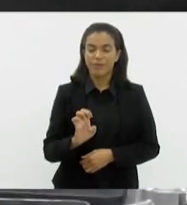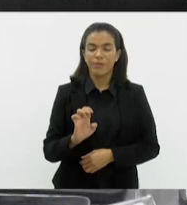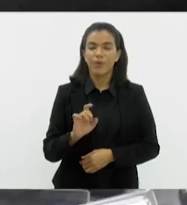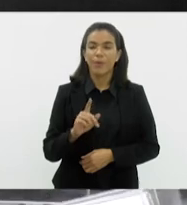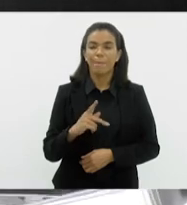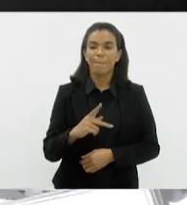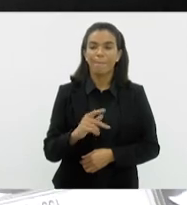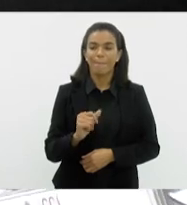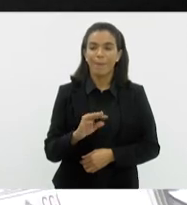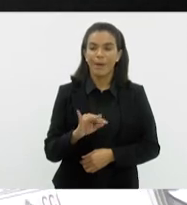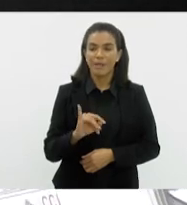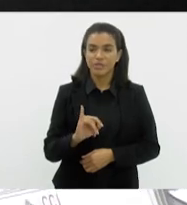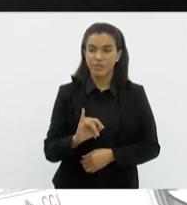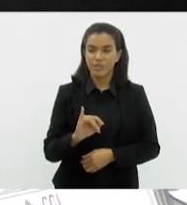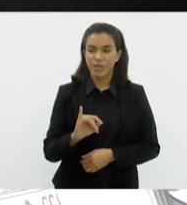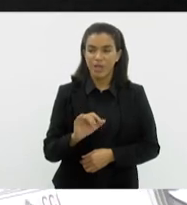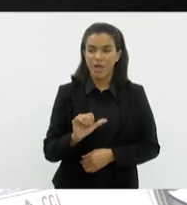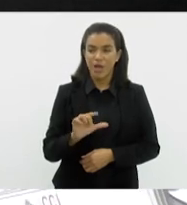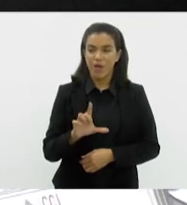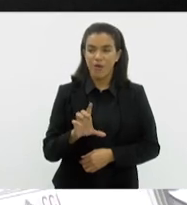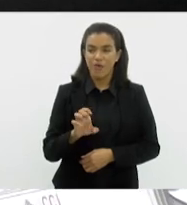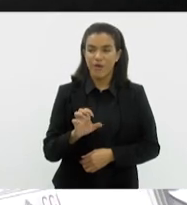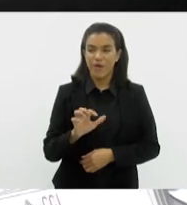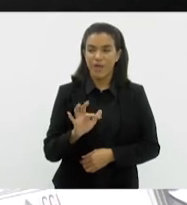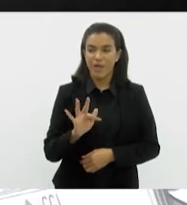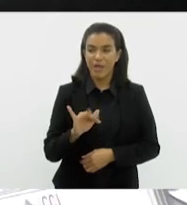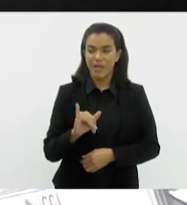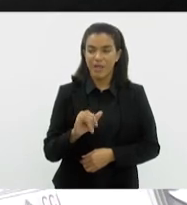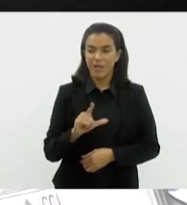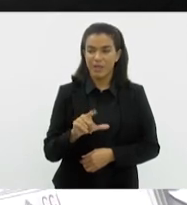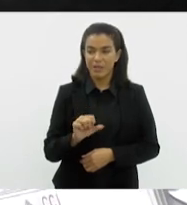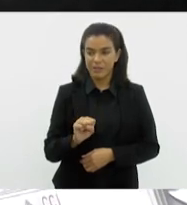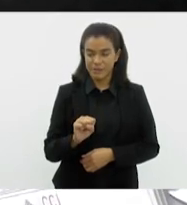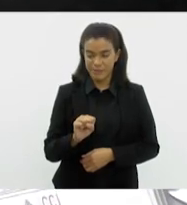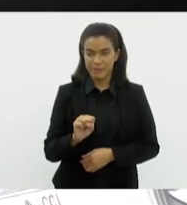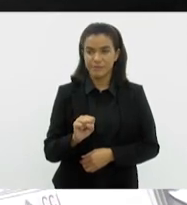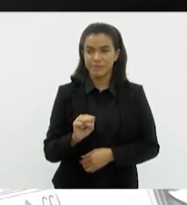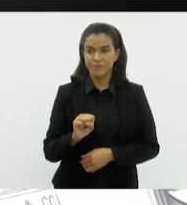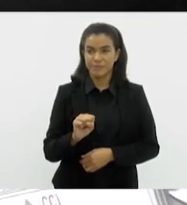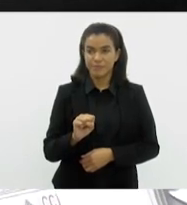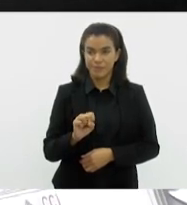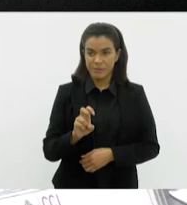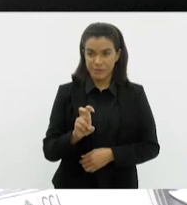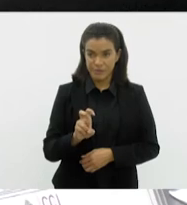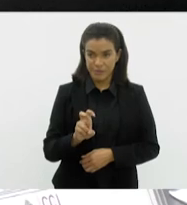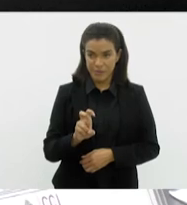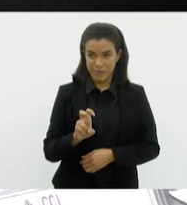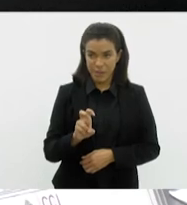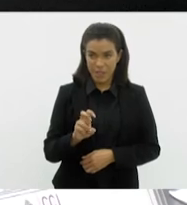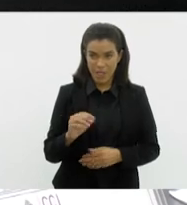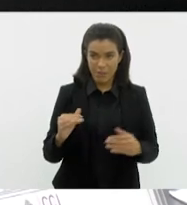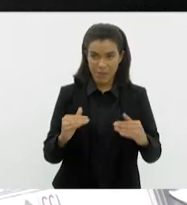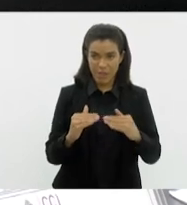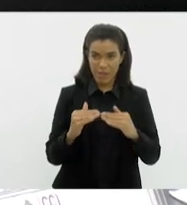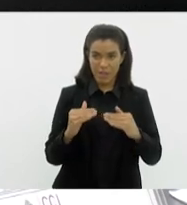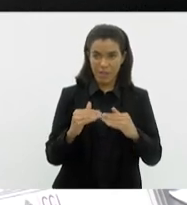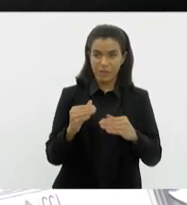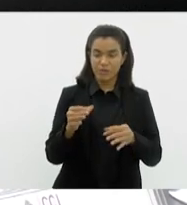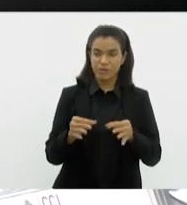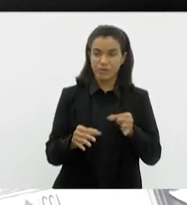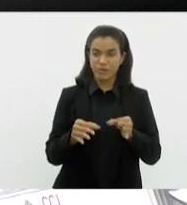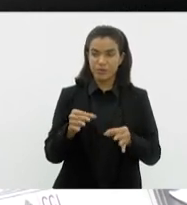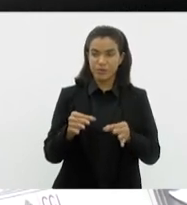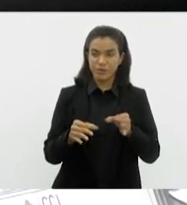capital do tomate. Parecer, deputado Luiz Paulo, do 59, é pela juridicidade, né, deputado Luiz Paulo?